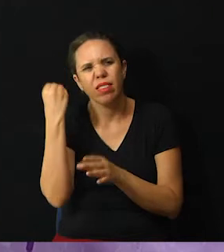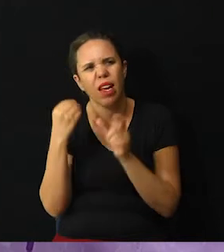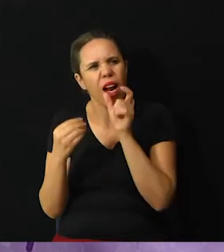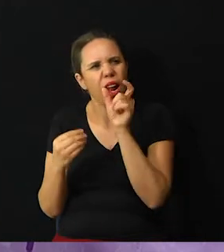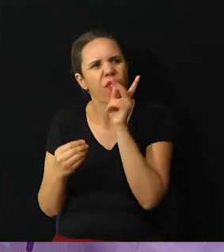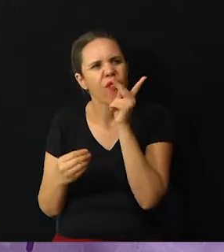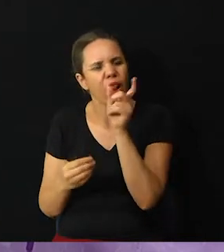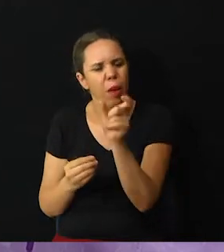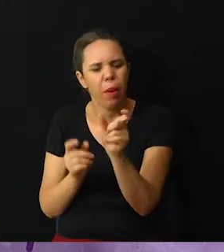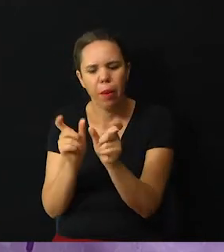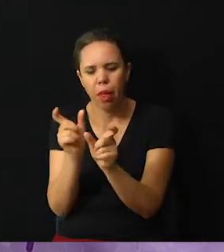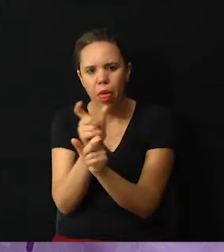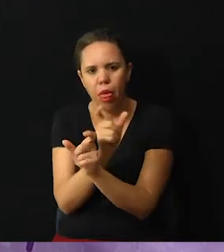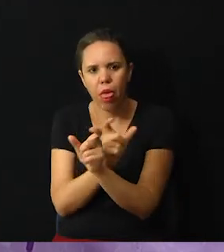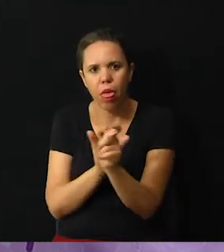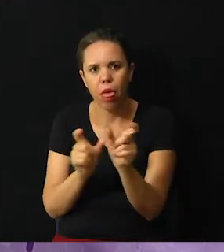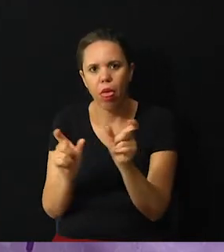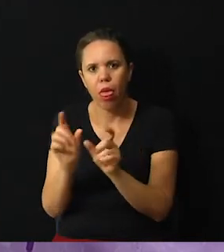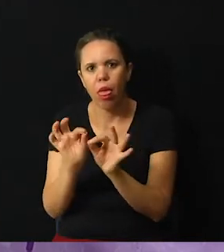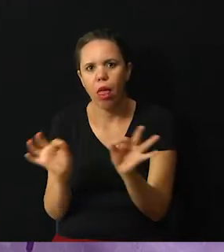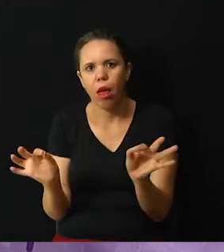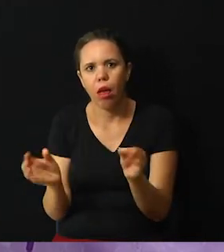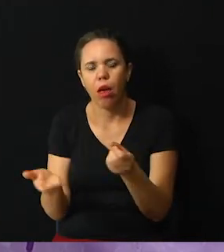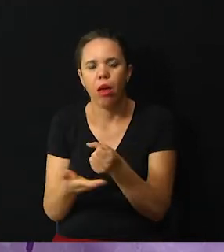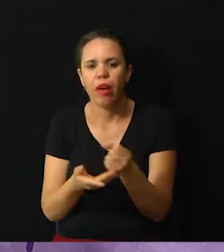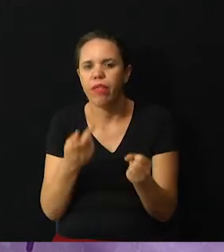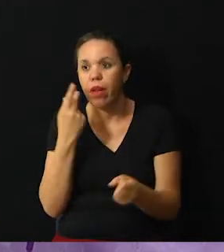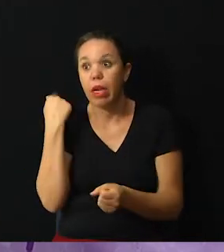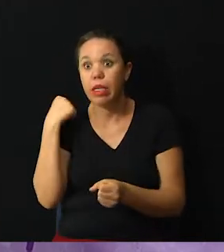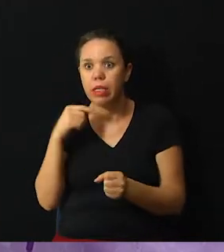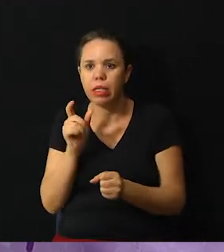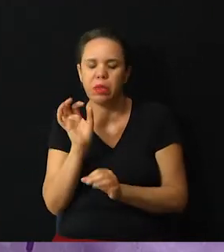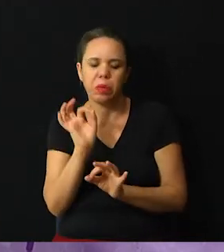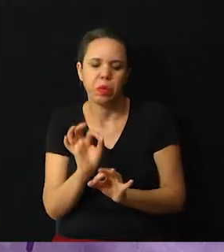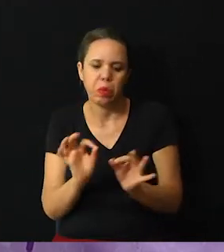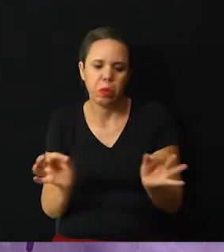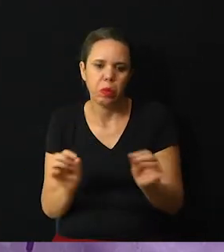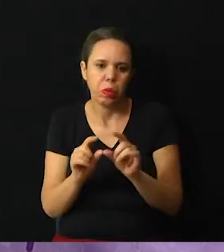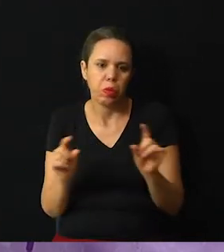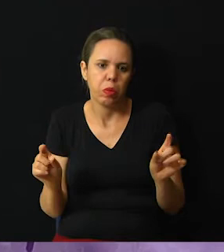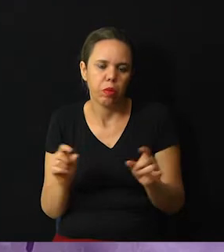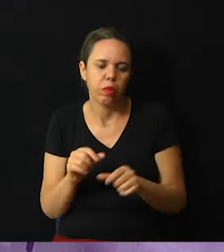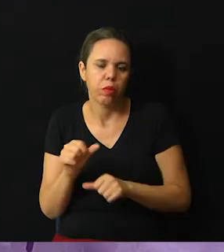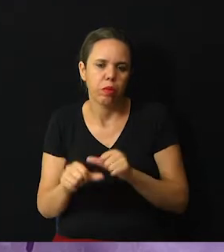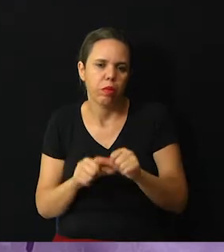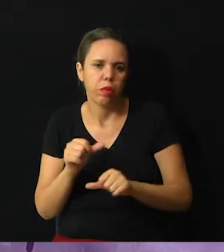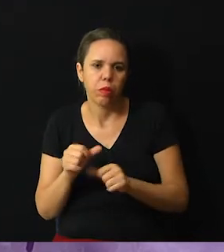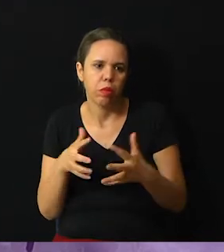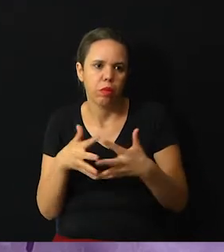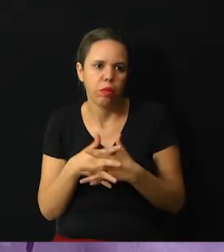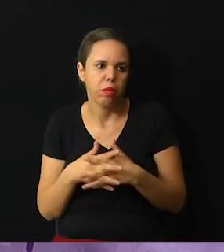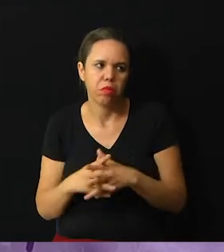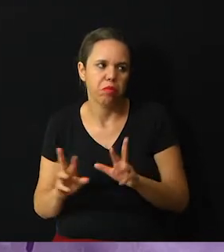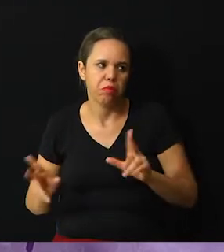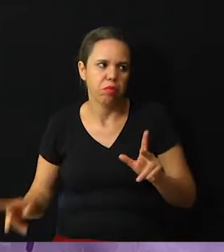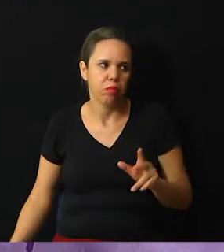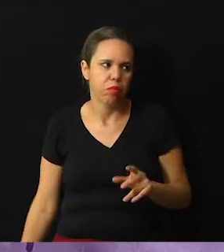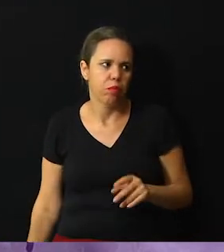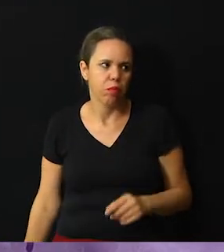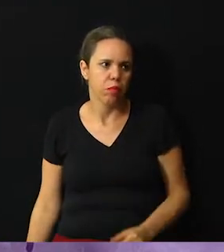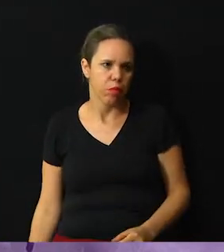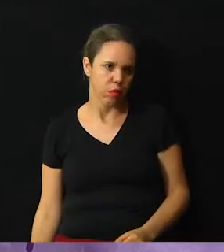começam a trocar sílabas, a simplificar. A pessoa que era muito erudita começa a usar frases e fazer erros que antes não